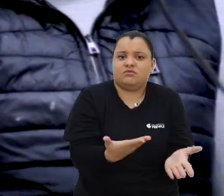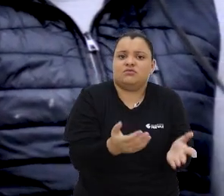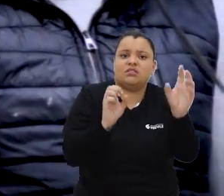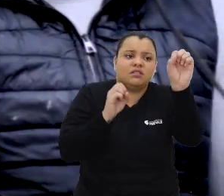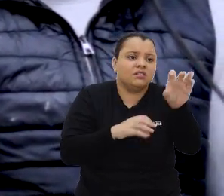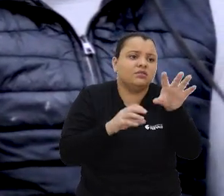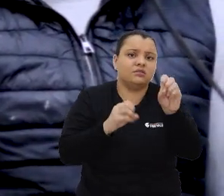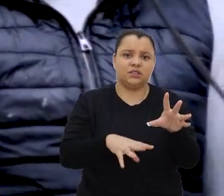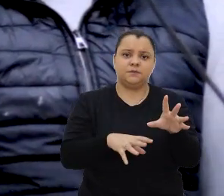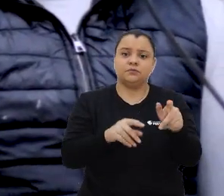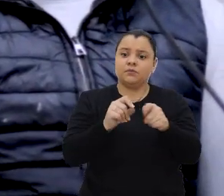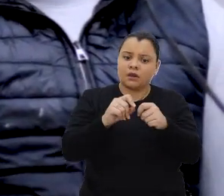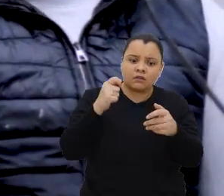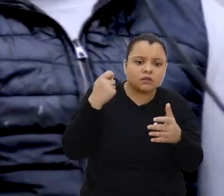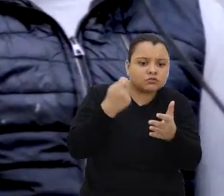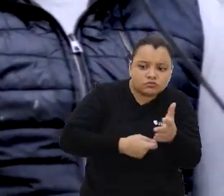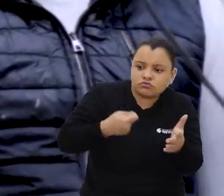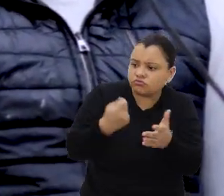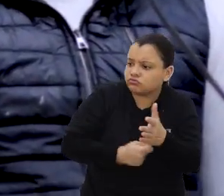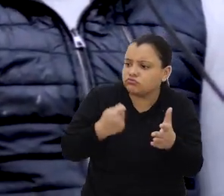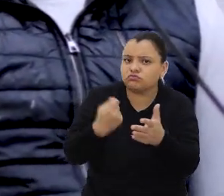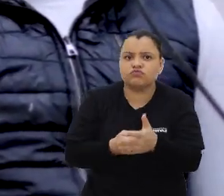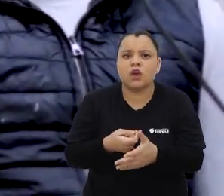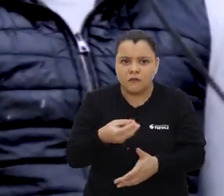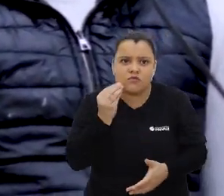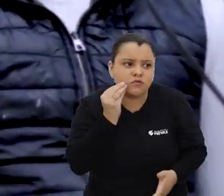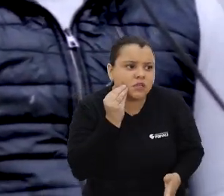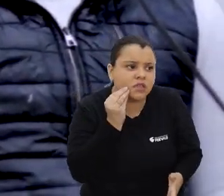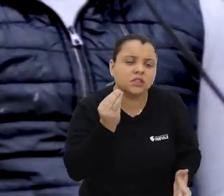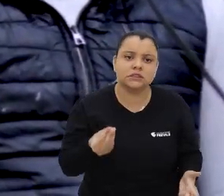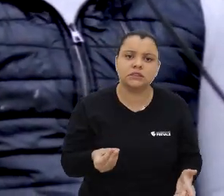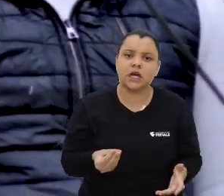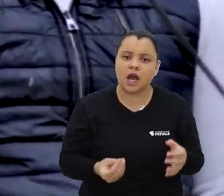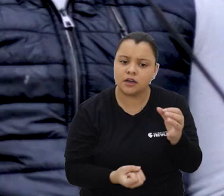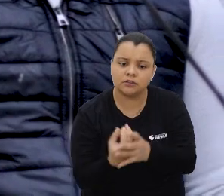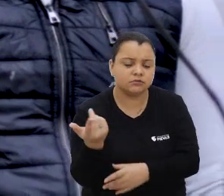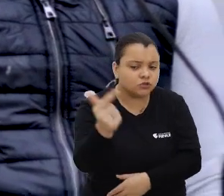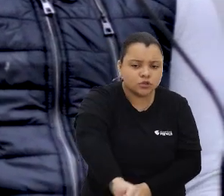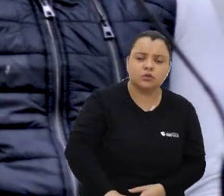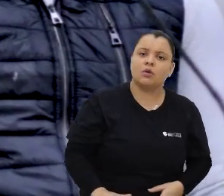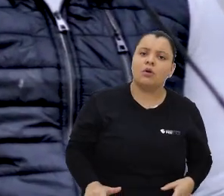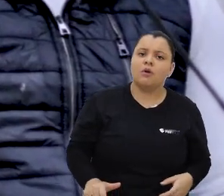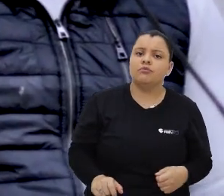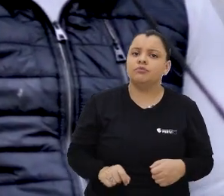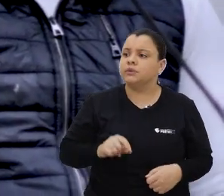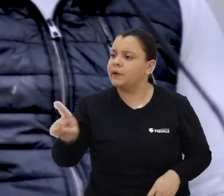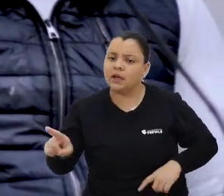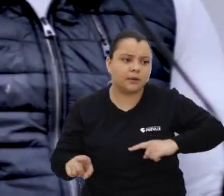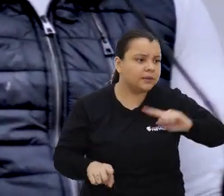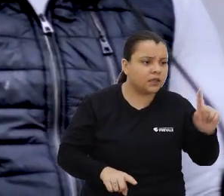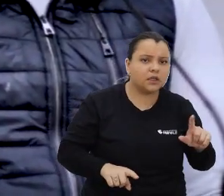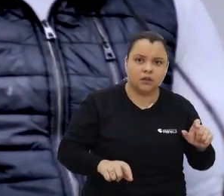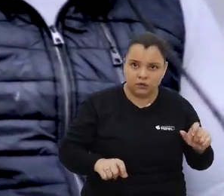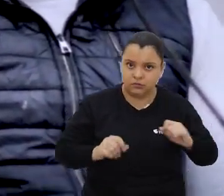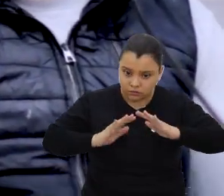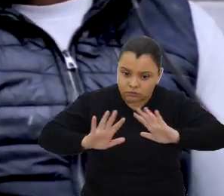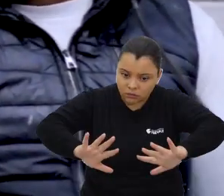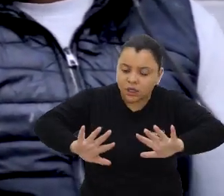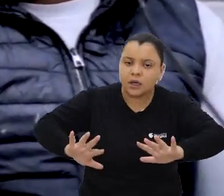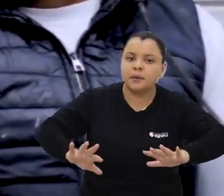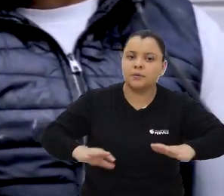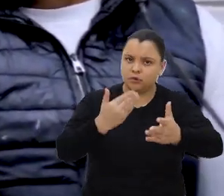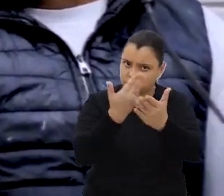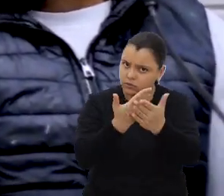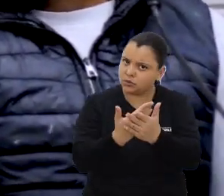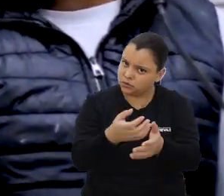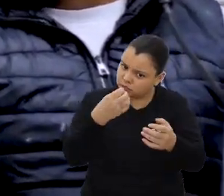e que faz de tudo para, não, vamos tentar se reconstruir, a gente vai tentar se apertar ali, se apertar aqui, mas a gente vai te manter numa educação